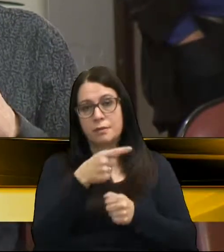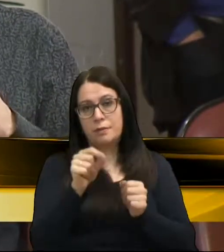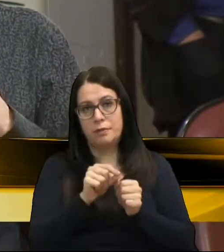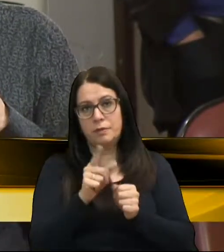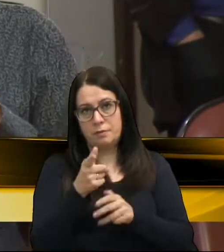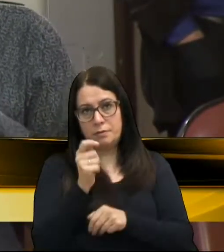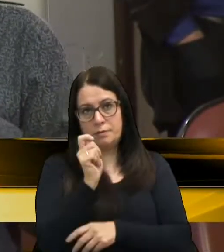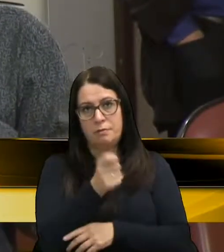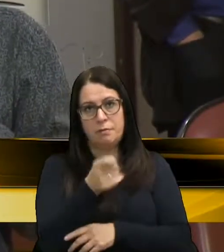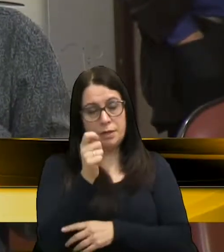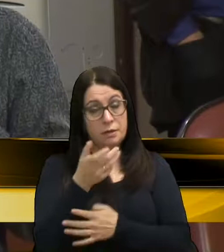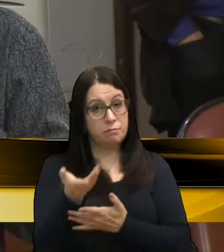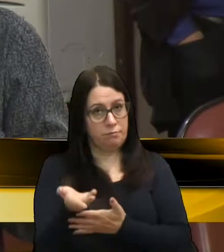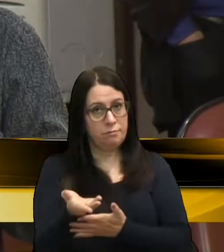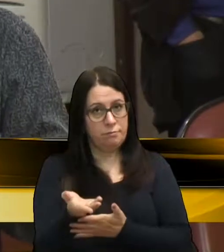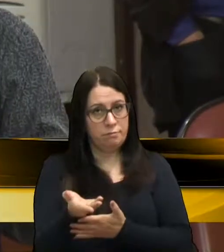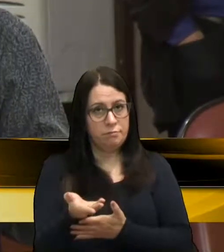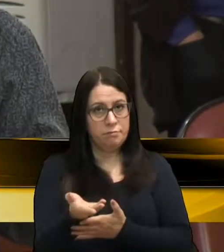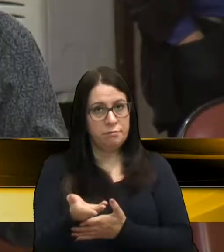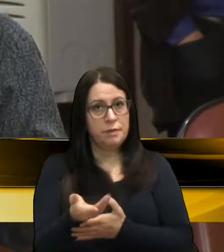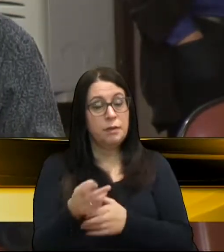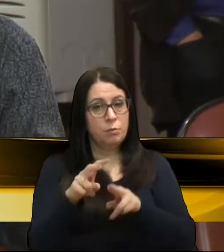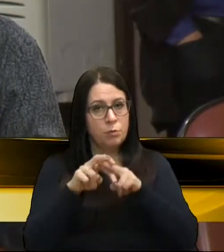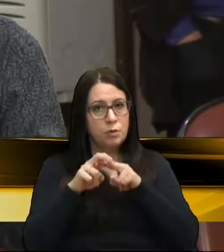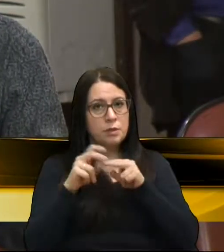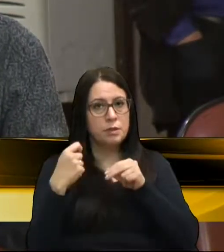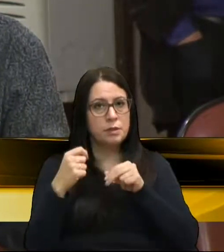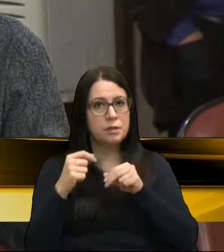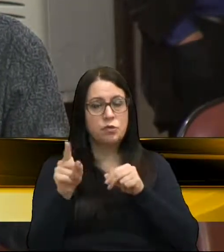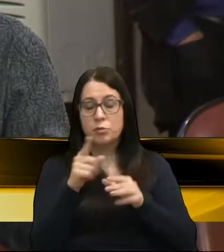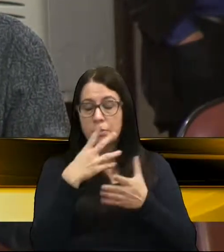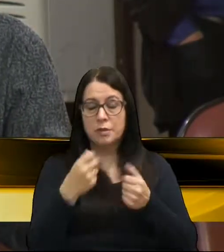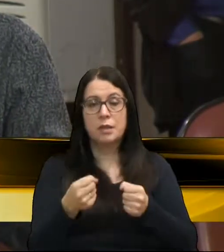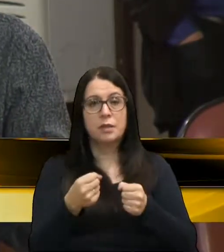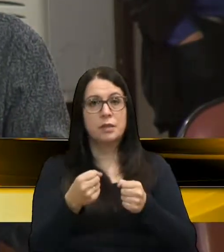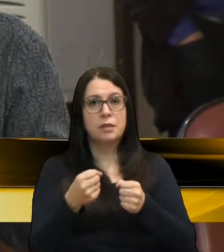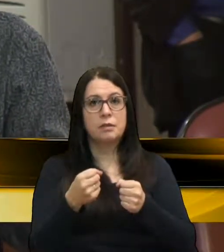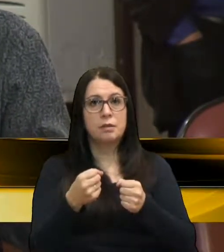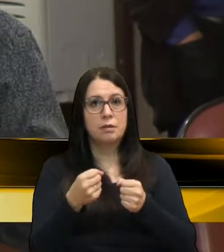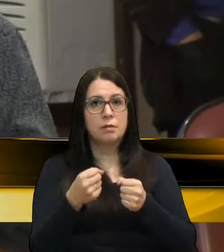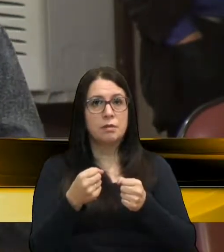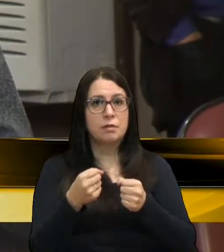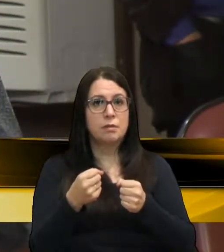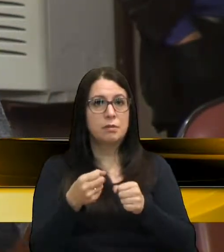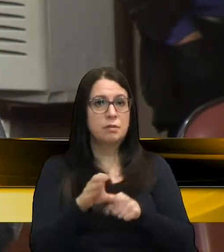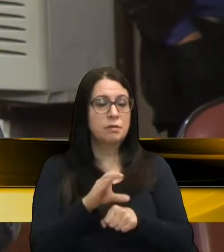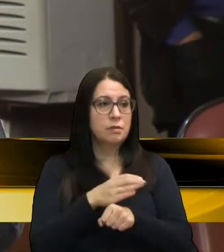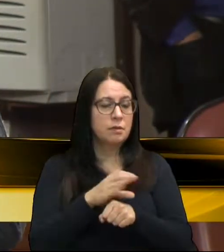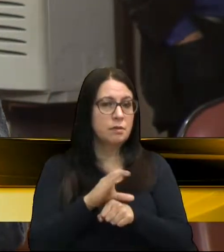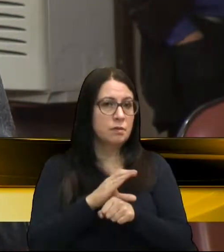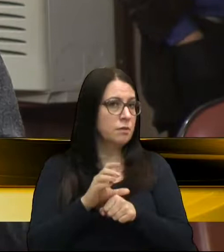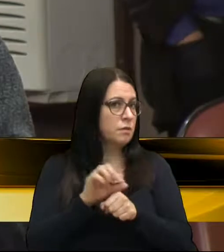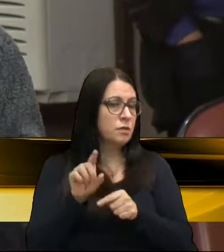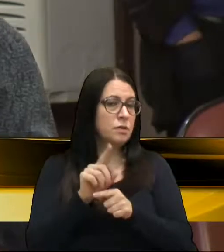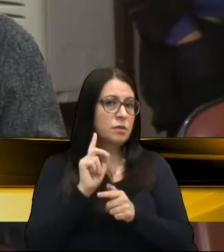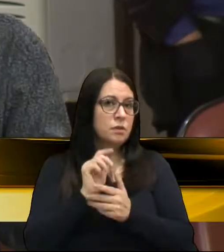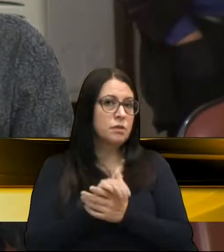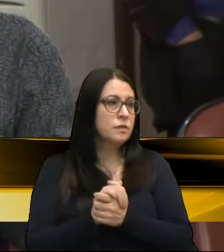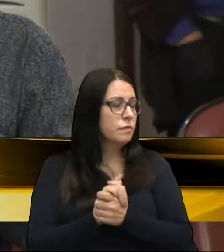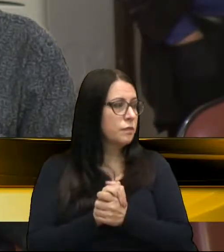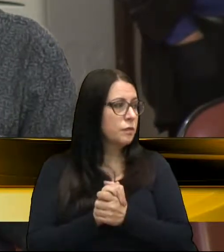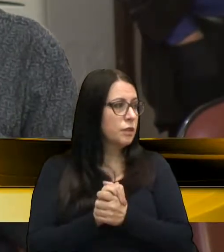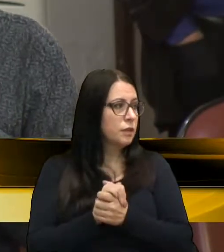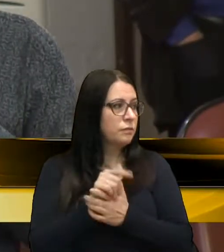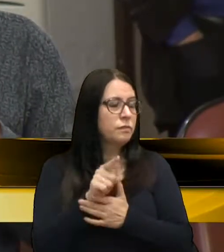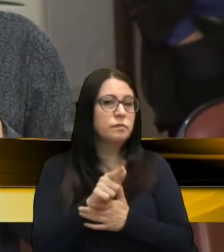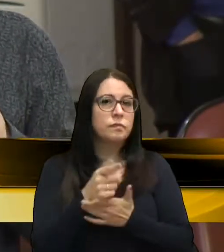Então, por isso a necessidade de nós derrubar o projeto de lei, a inconstitucionalidade, o parecer, para que nós